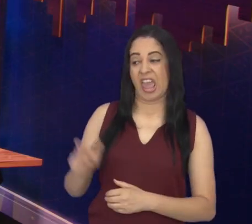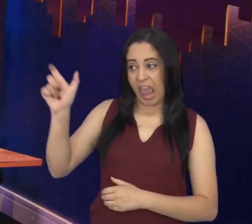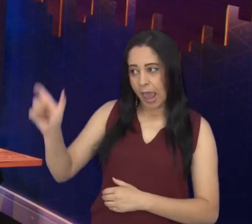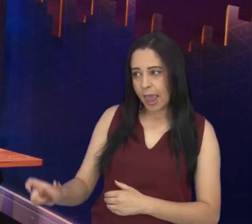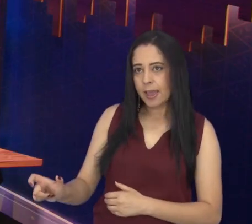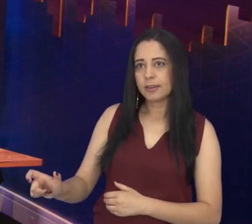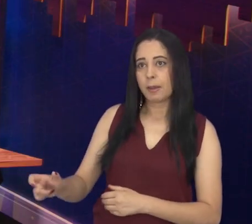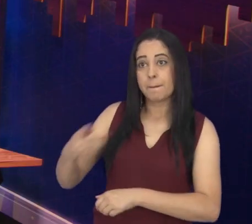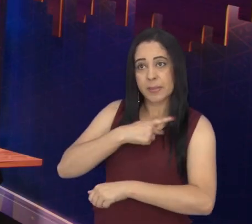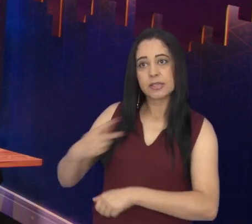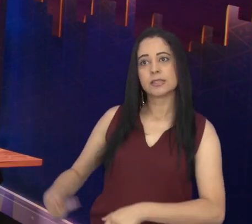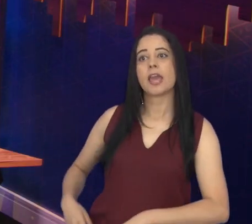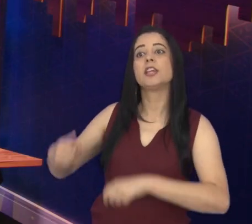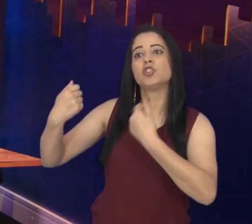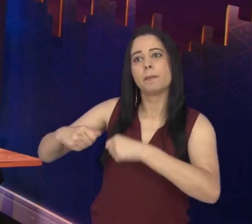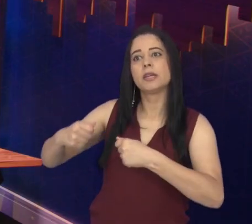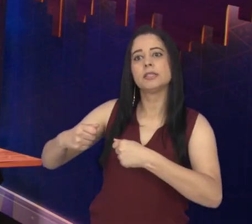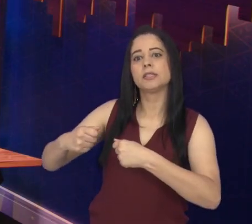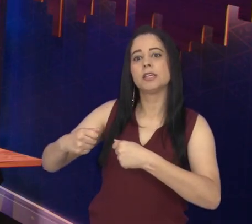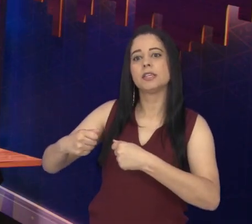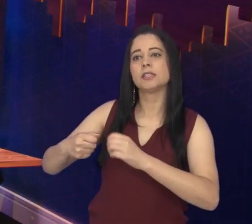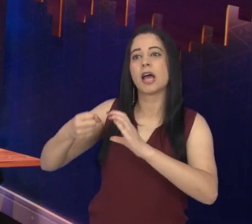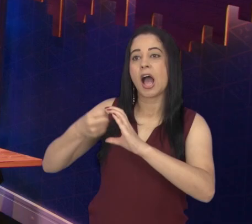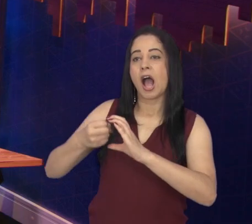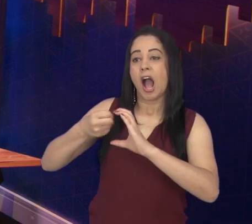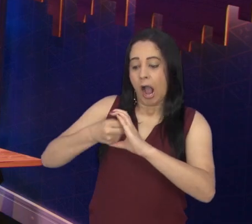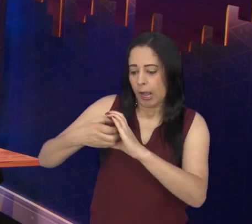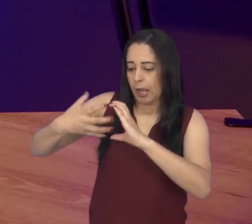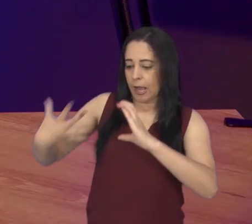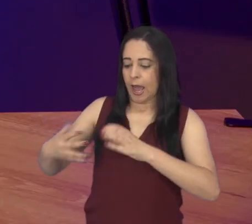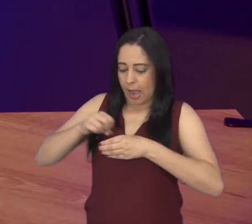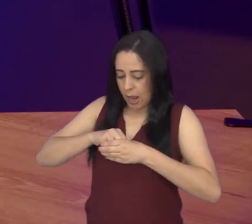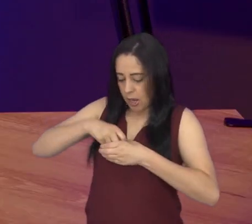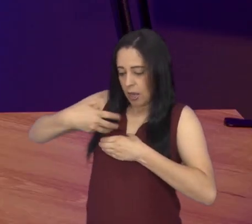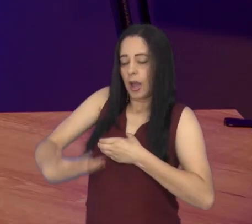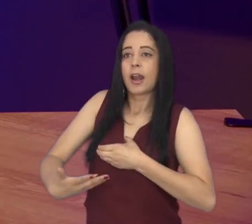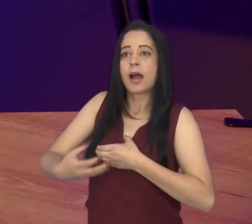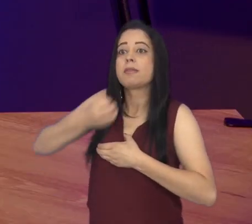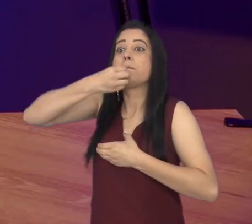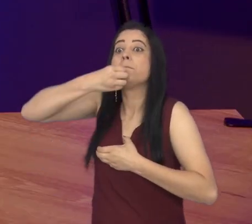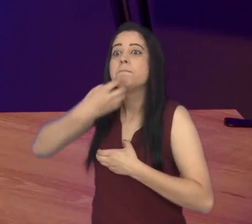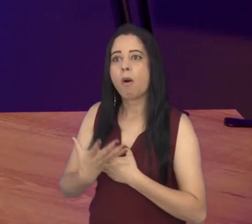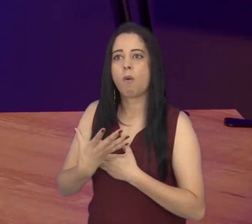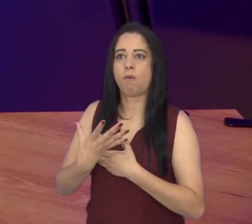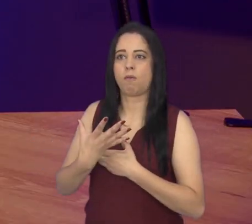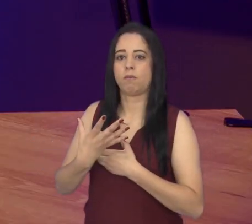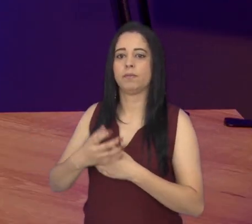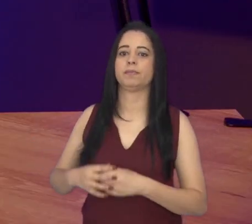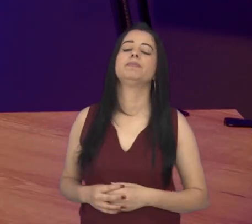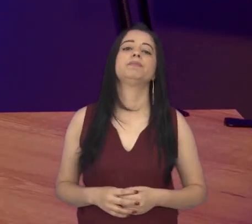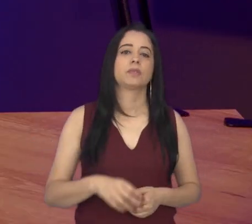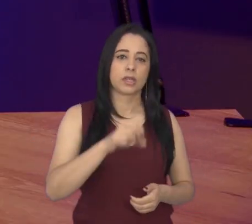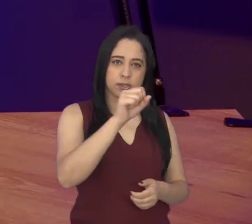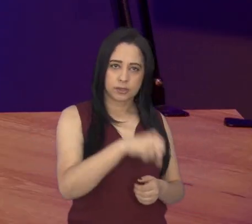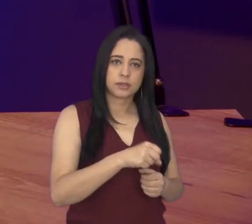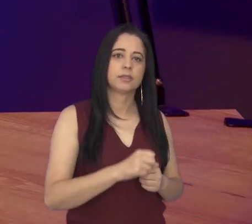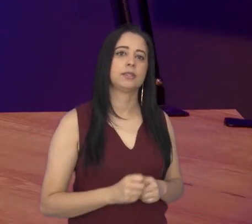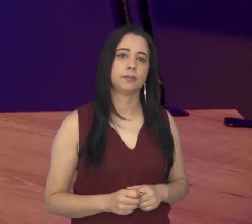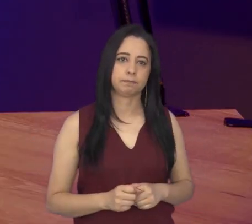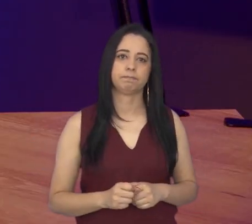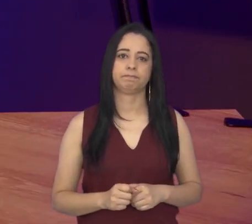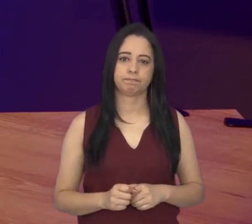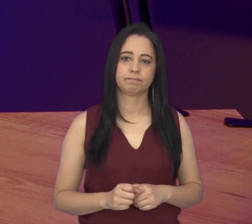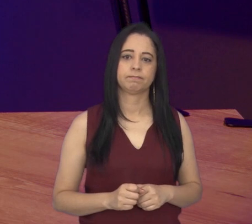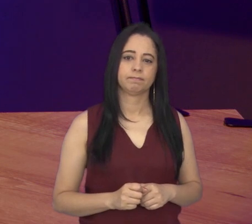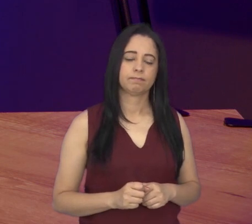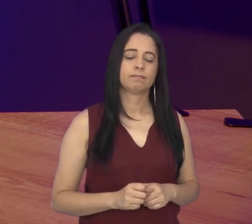do bem, né? Precisa ser humano. Eu concordo muito com você, que a humanidade é muito necessária, nós seres